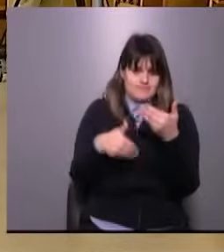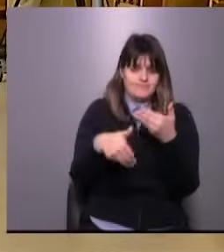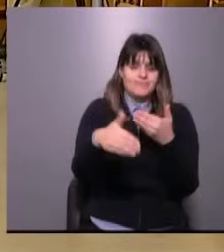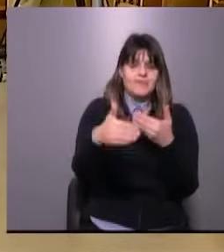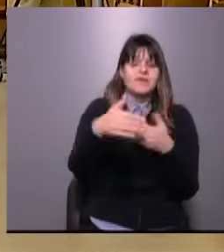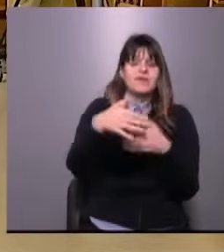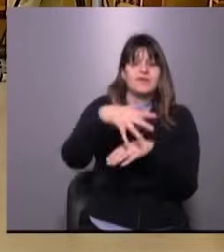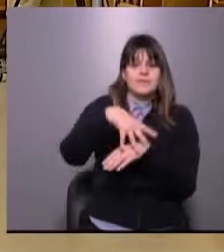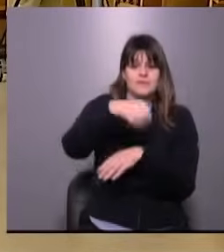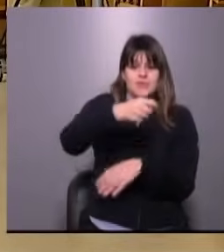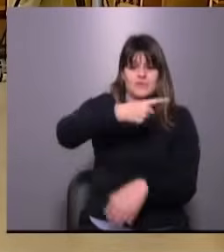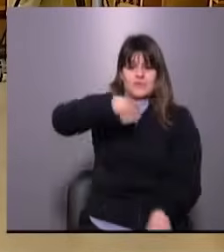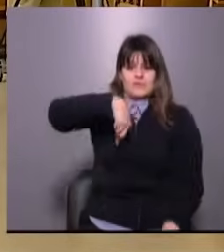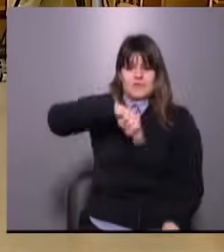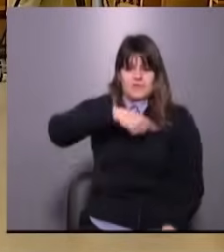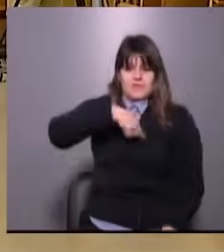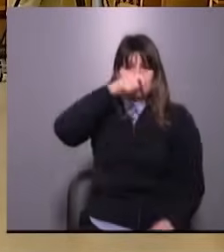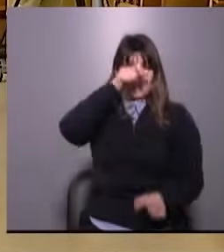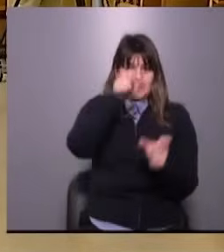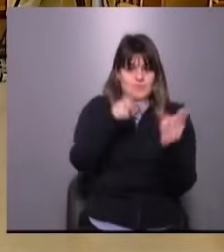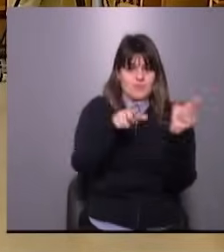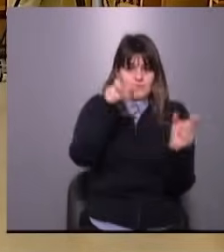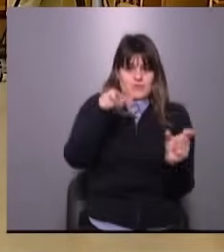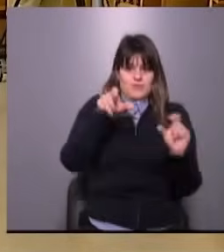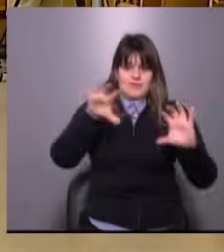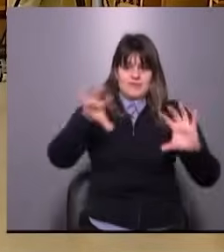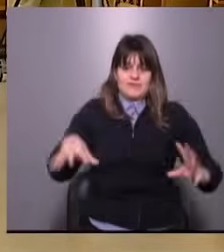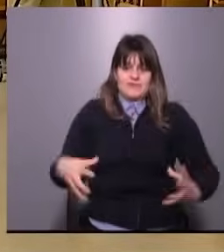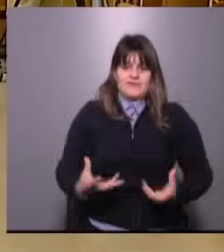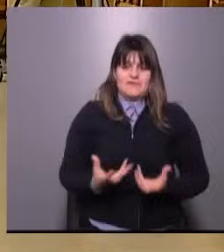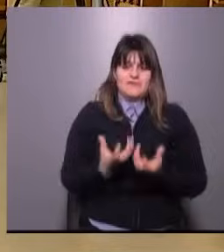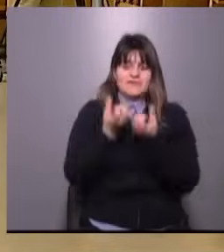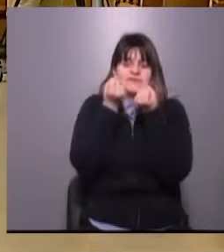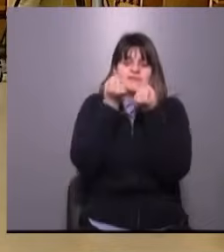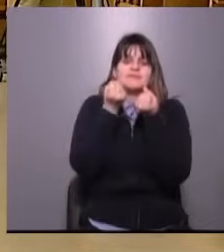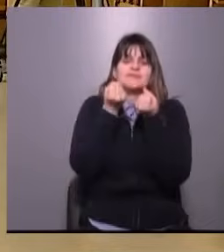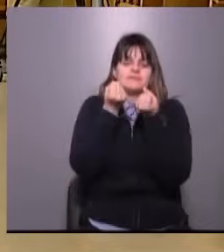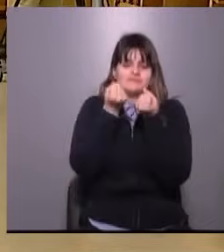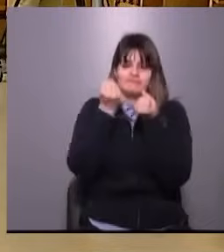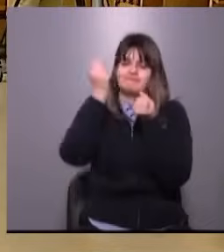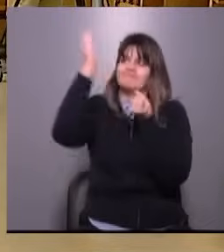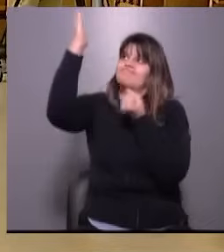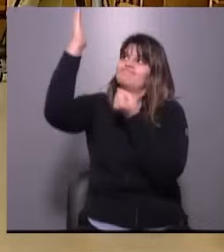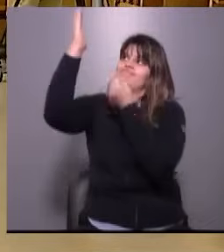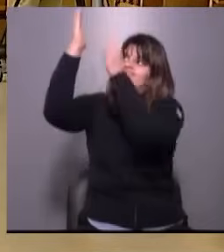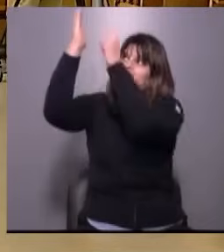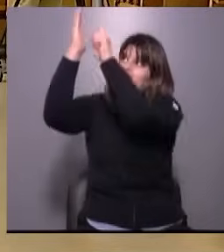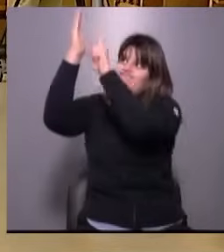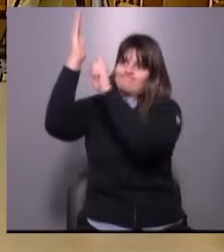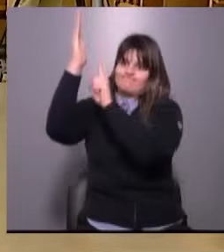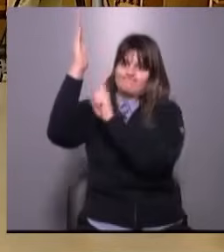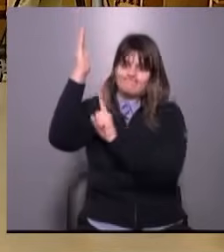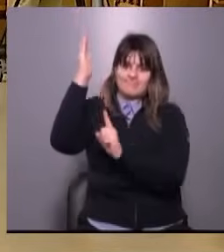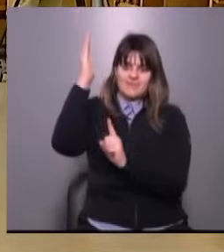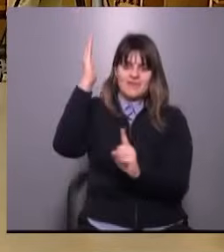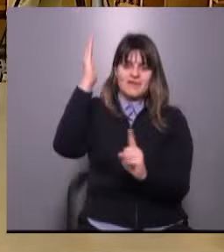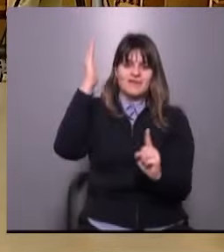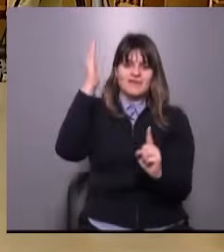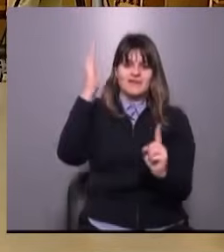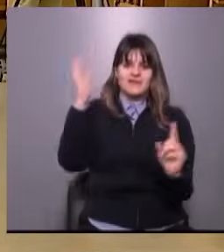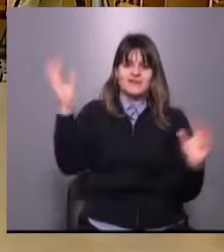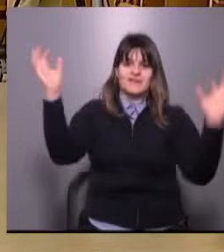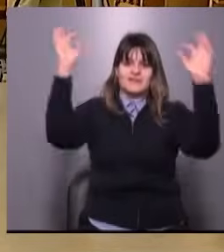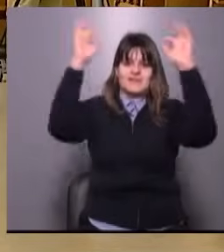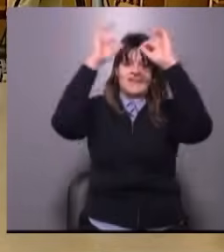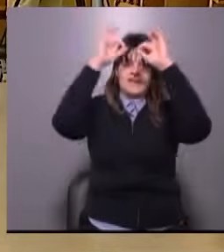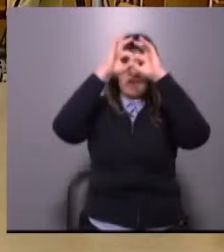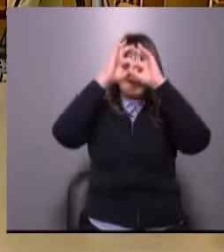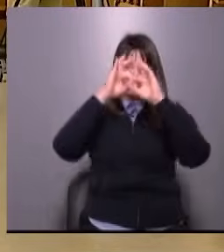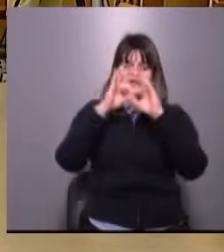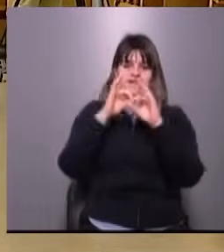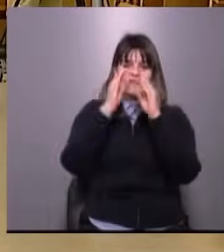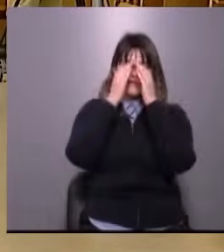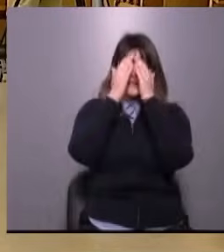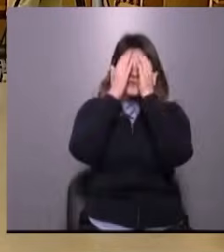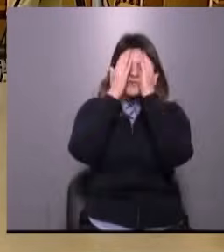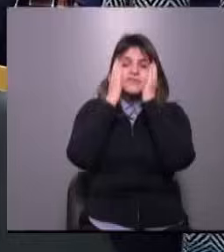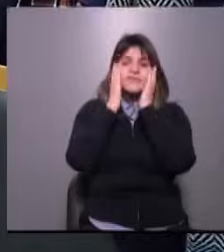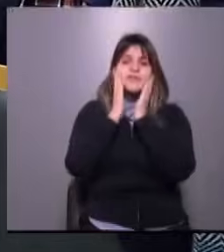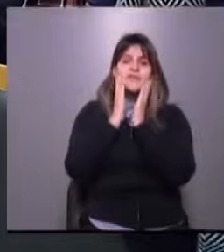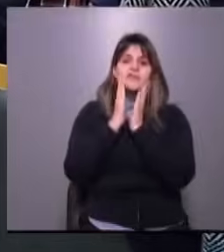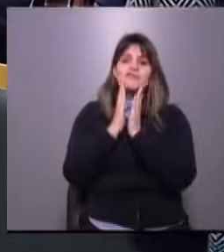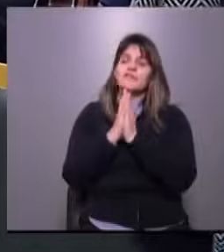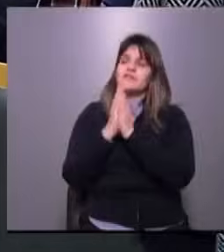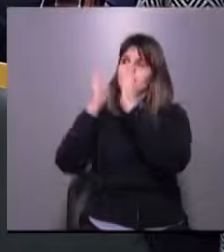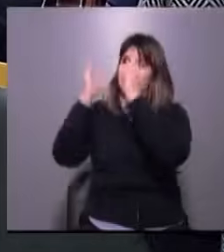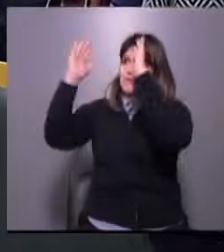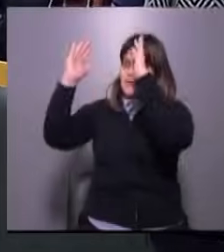foram feitas, e por nós homens, para nossa salvação, desceu dos céus,